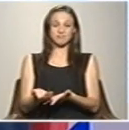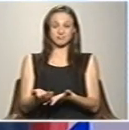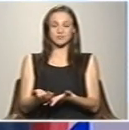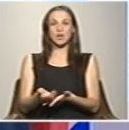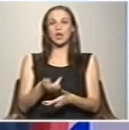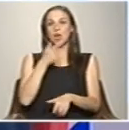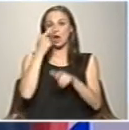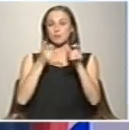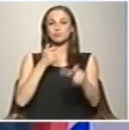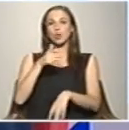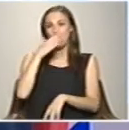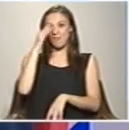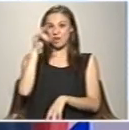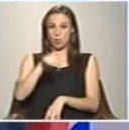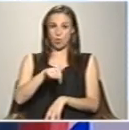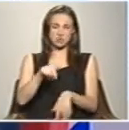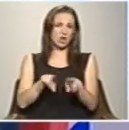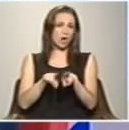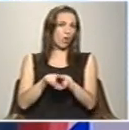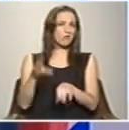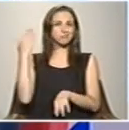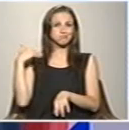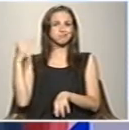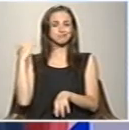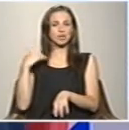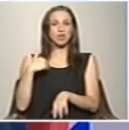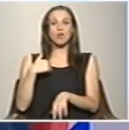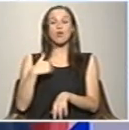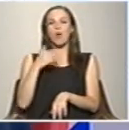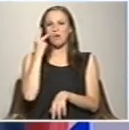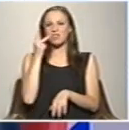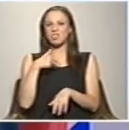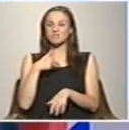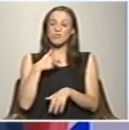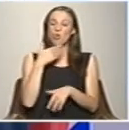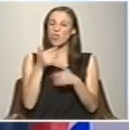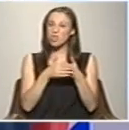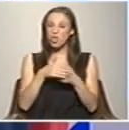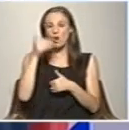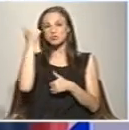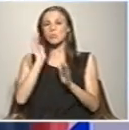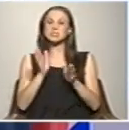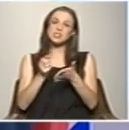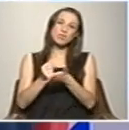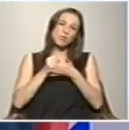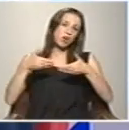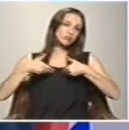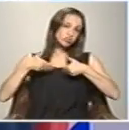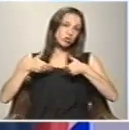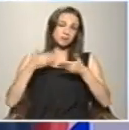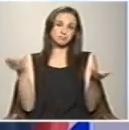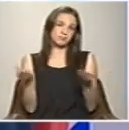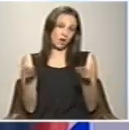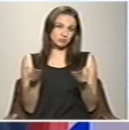hoje, como antes, ao chegarem ao final da vida, começam a precisar de mais ajudas, mais apoios. O que não quer dizer